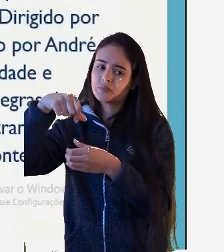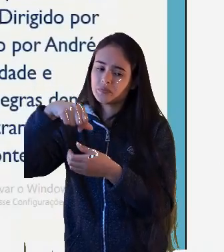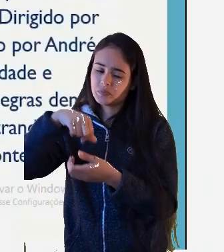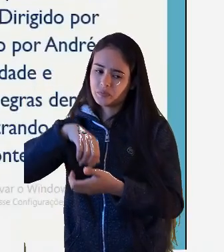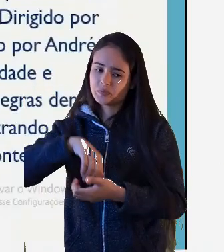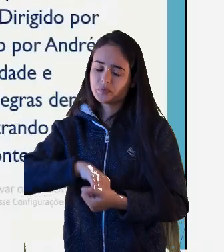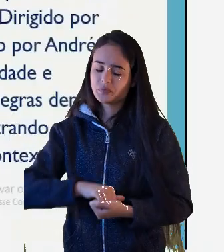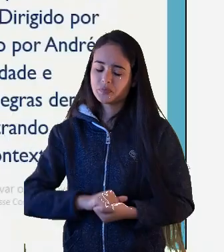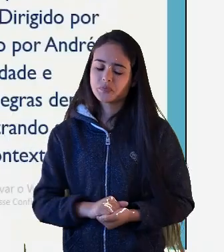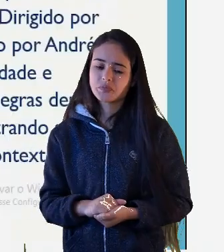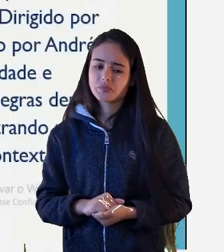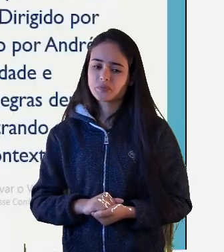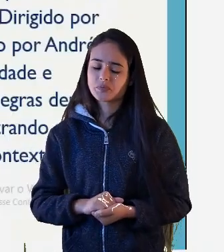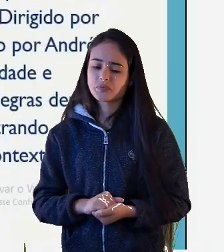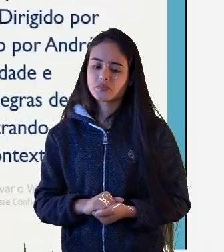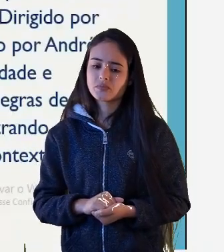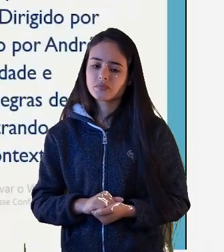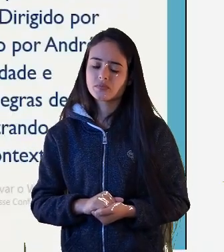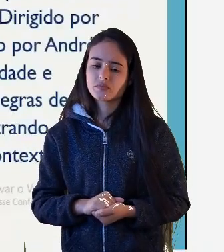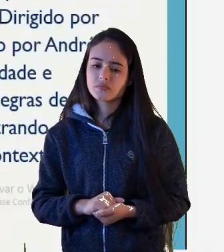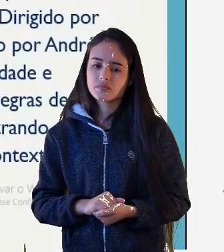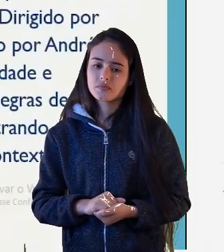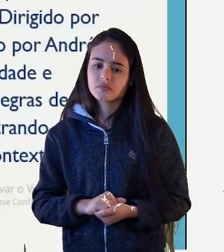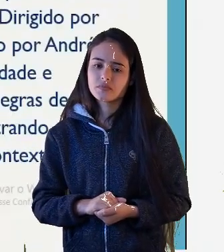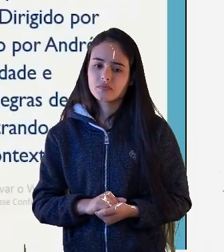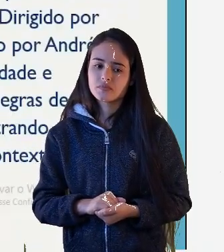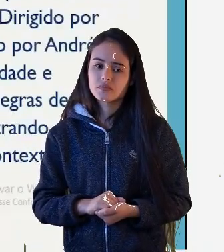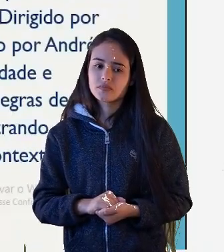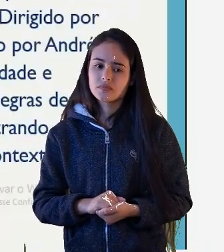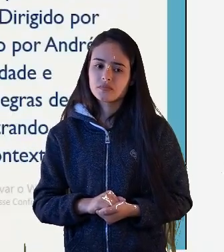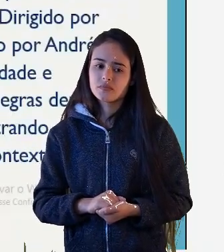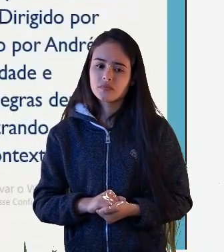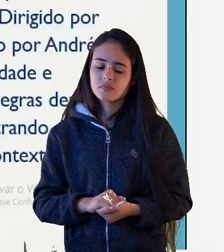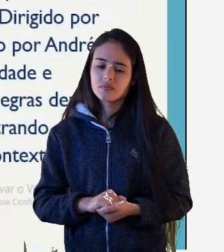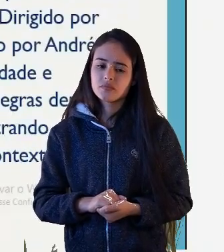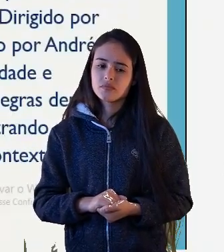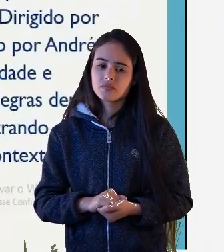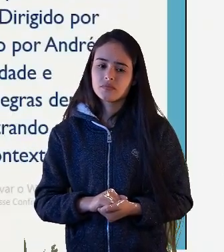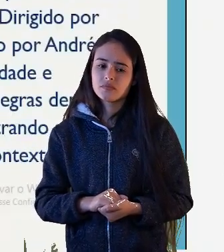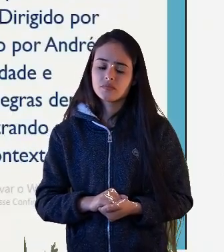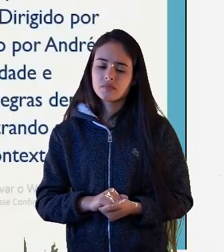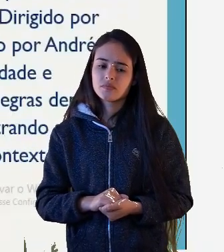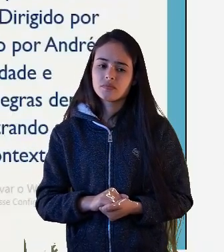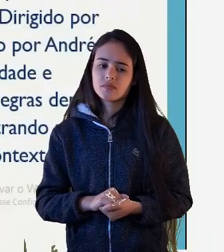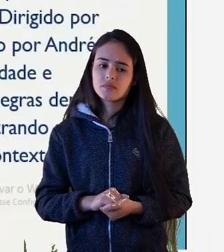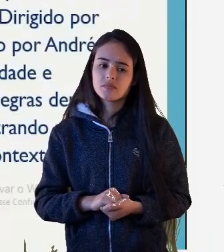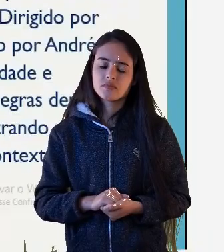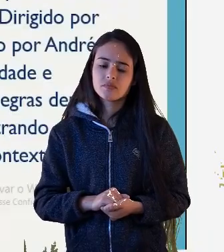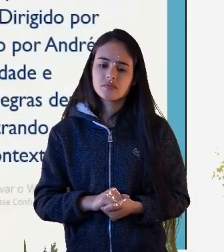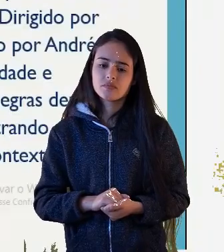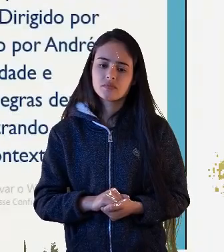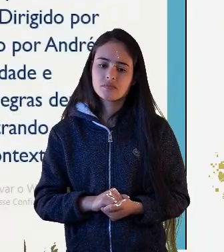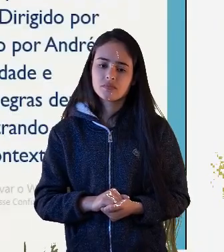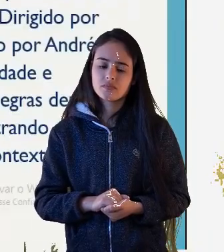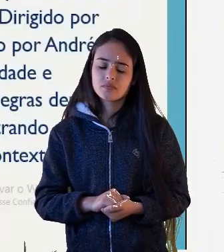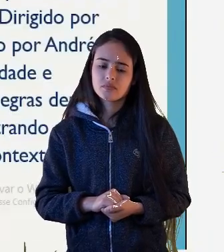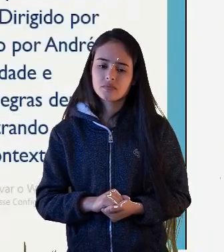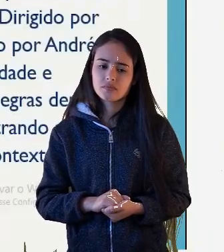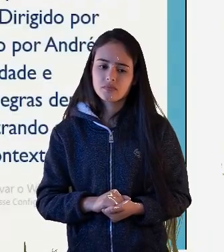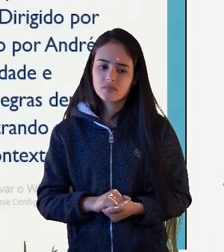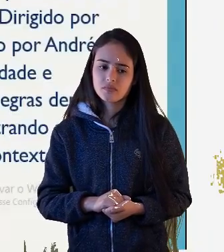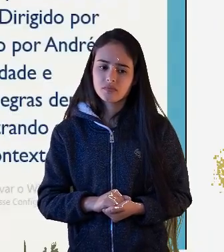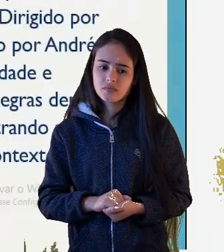documentário que retrata a experiência de 5 estudantes negras na Universidade de São Paulo, de 2015, né, que foi um período